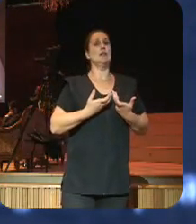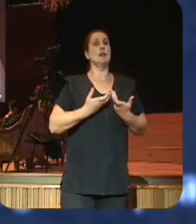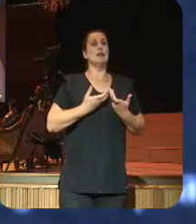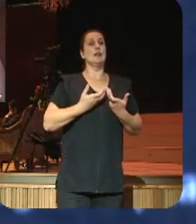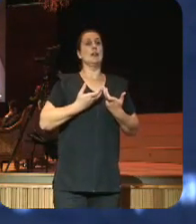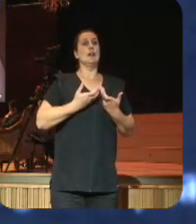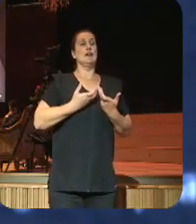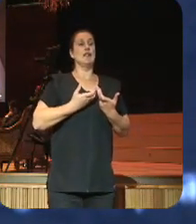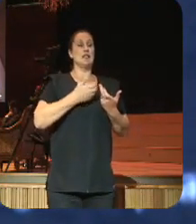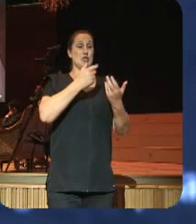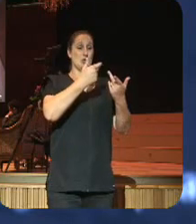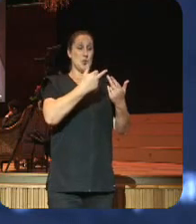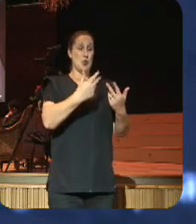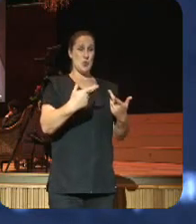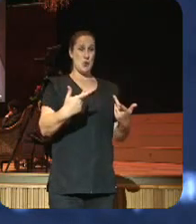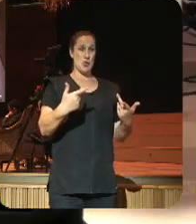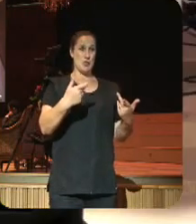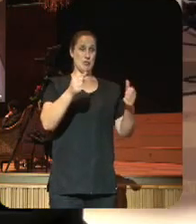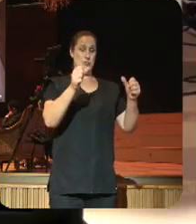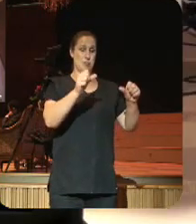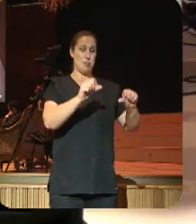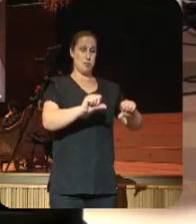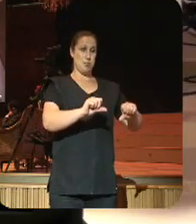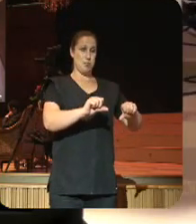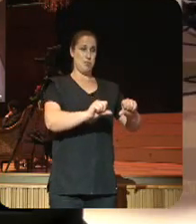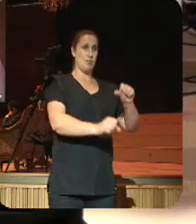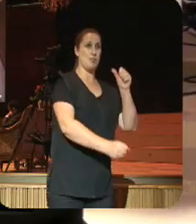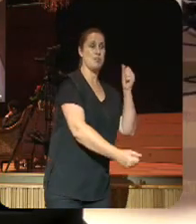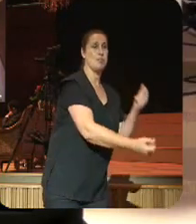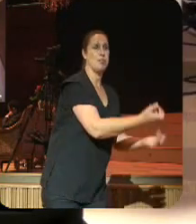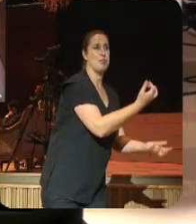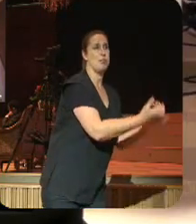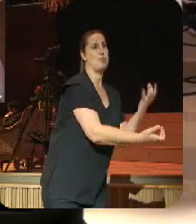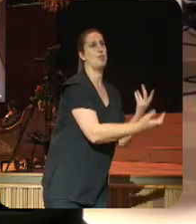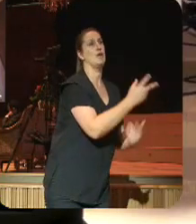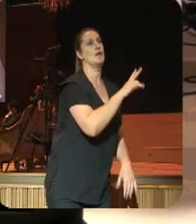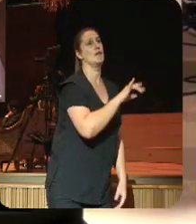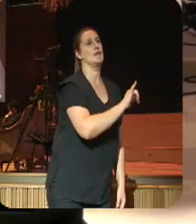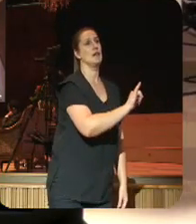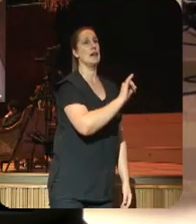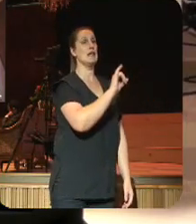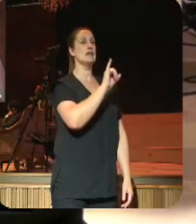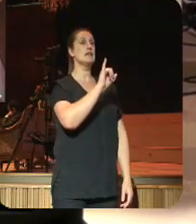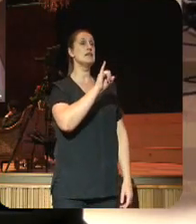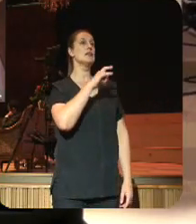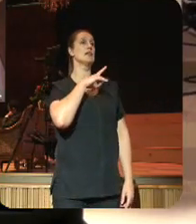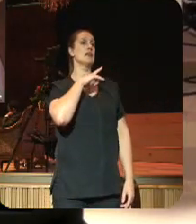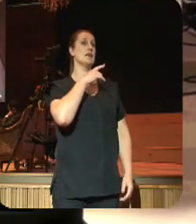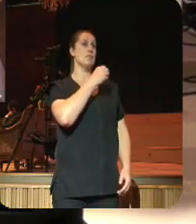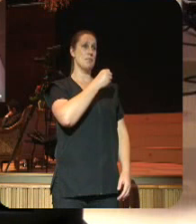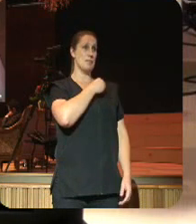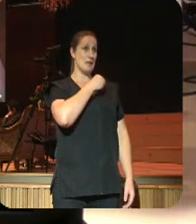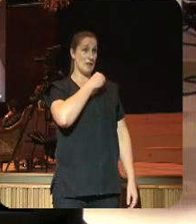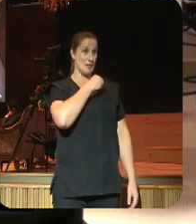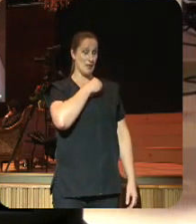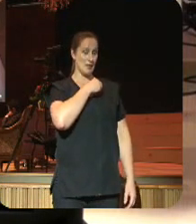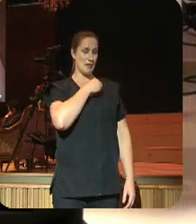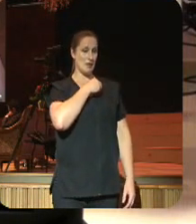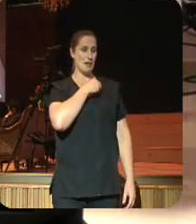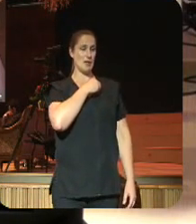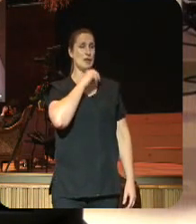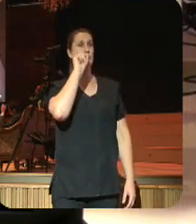que não presta vai ser queimado. E aí, se a gente tem pecados da nossa vida, o